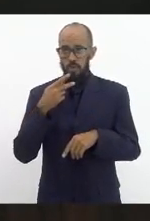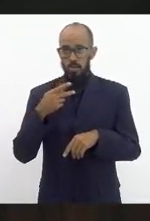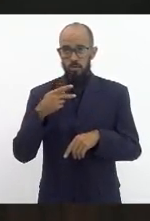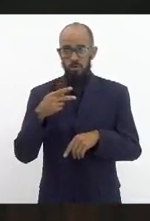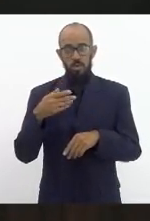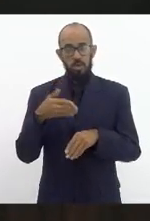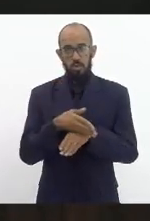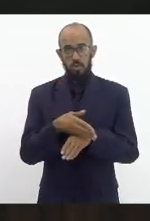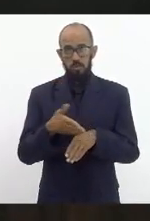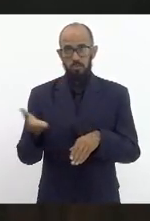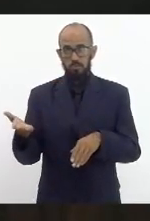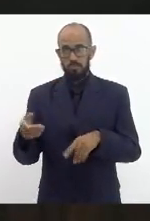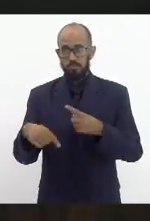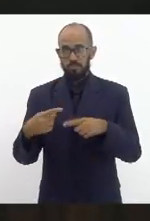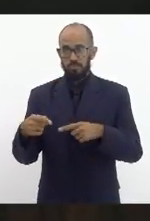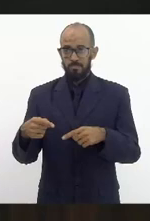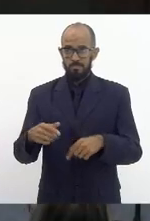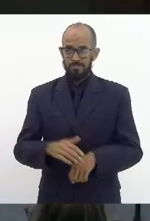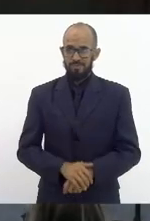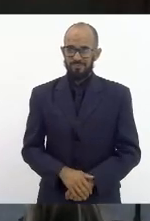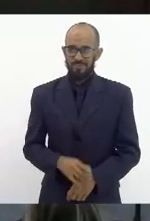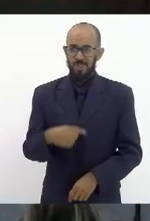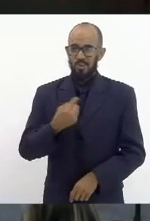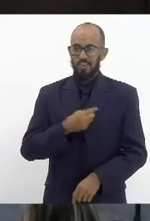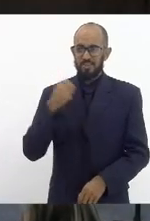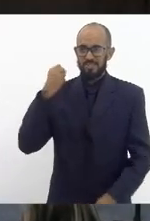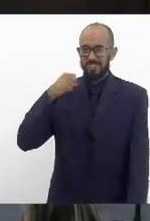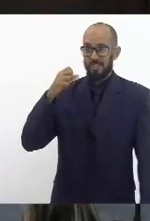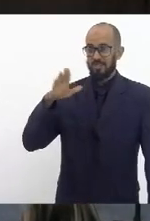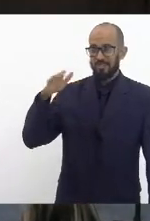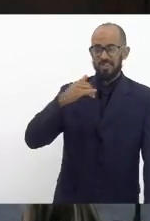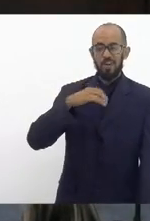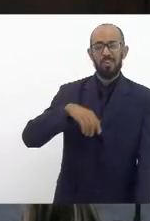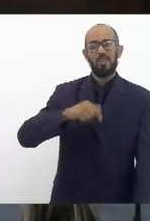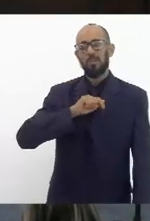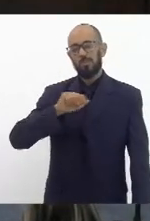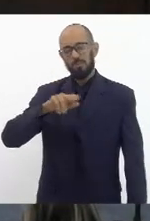posse sou eu, ó, presidente aqui. Olha o nosso senador aí.